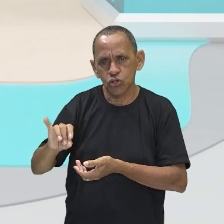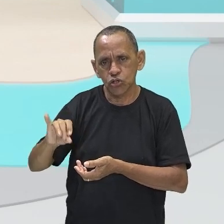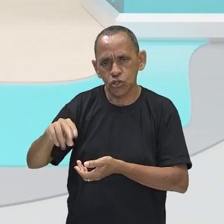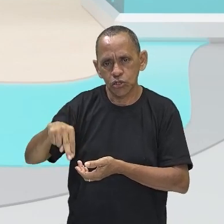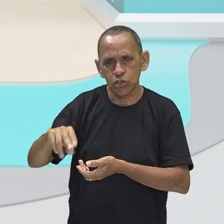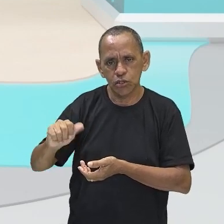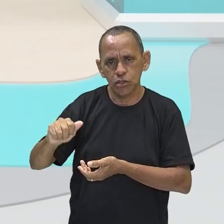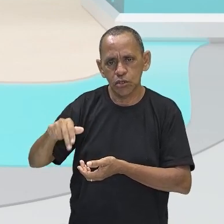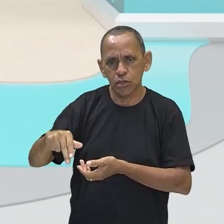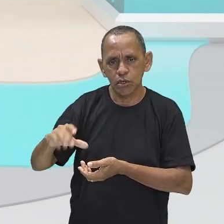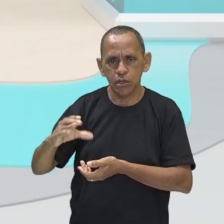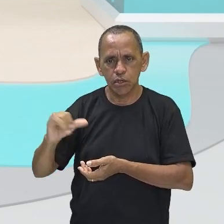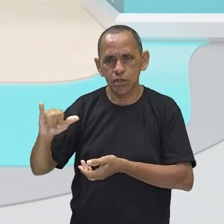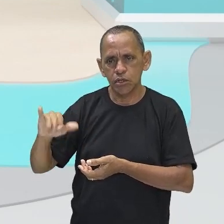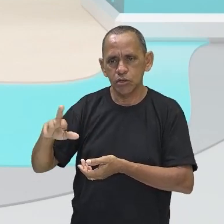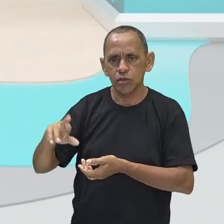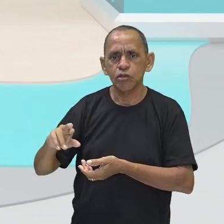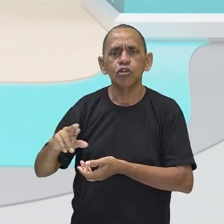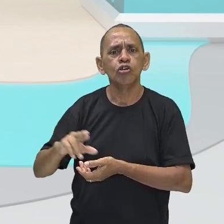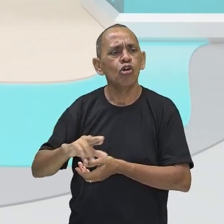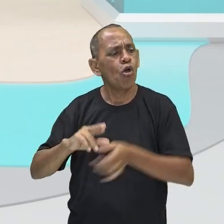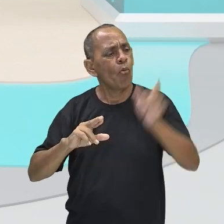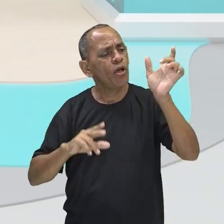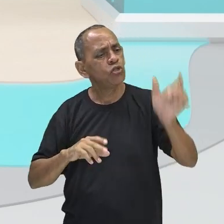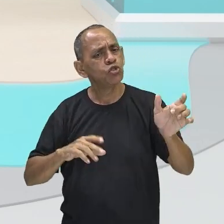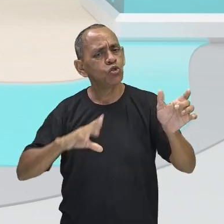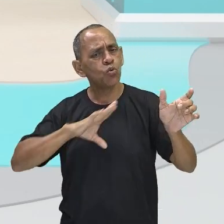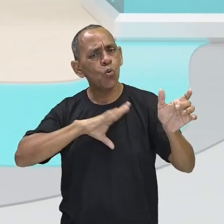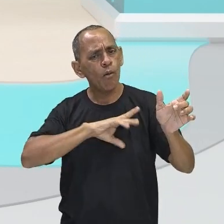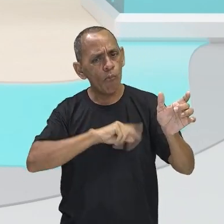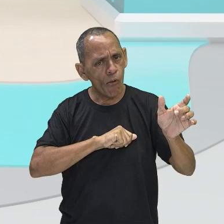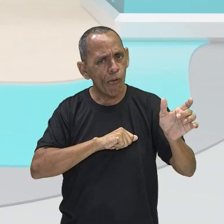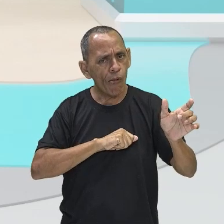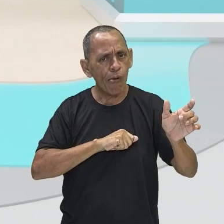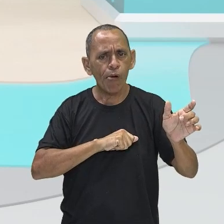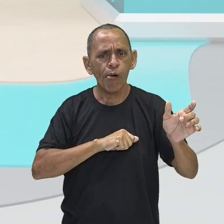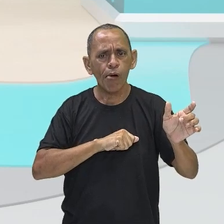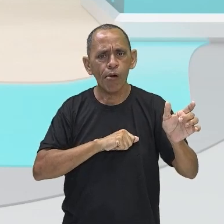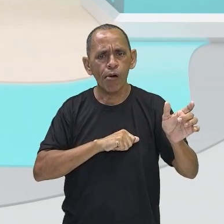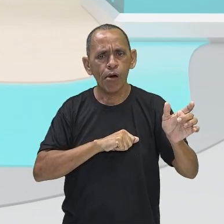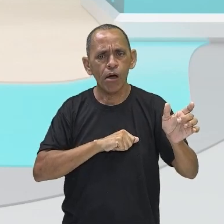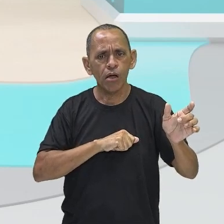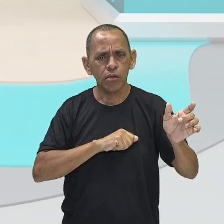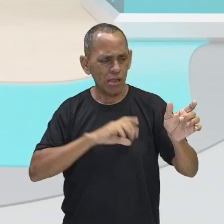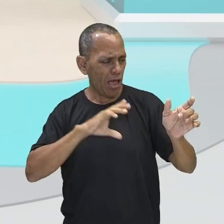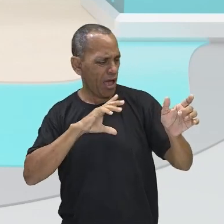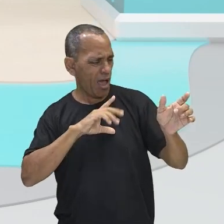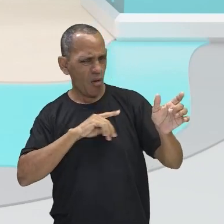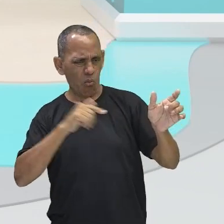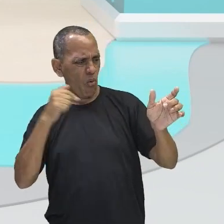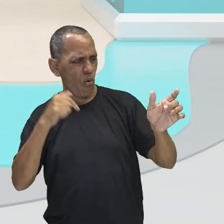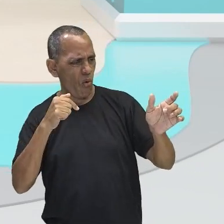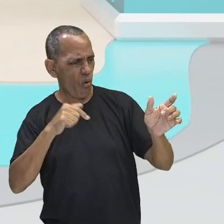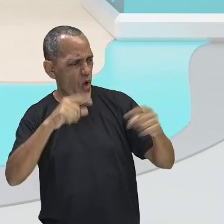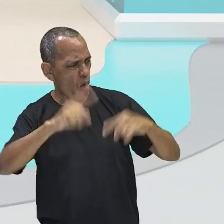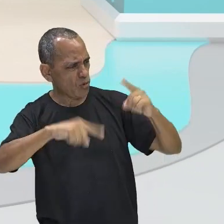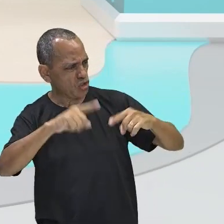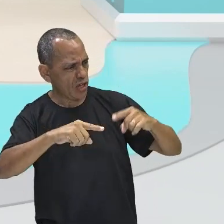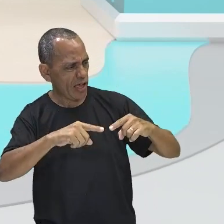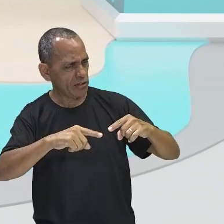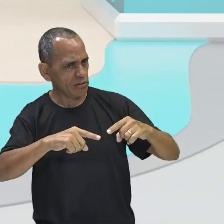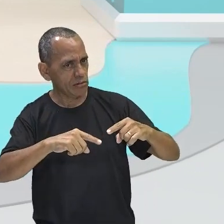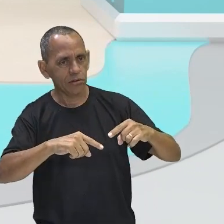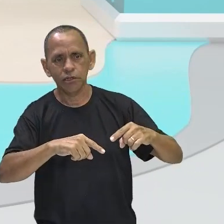pessoa, amor. Professor, mas amor não é um objeto, mas é algo que nós imaginamos